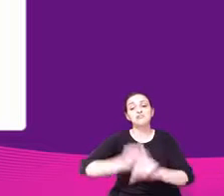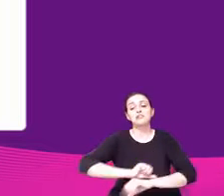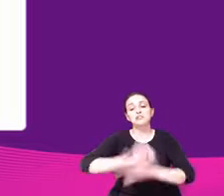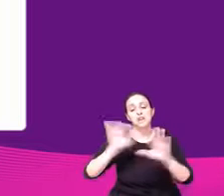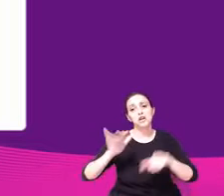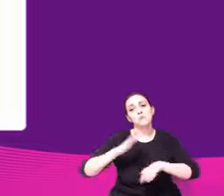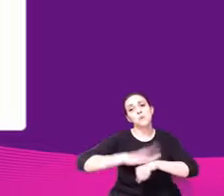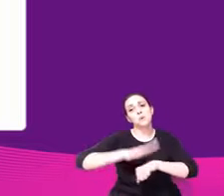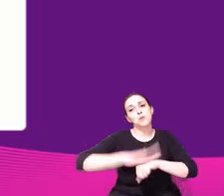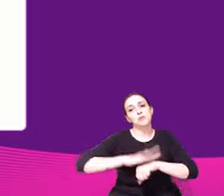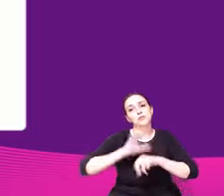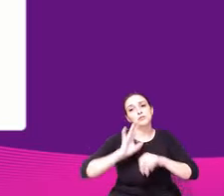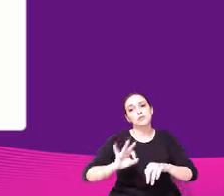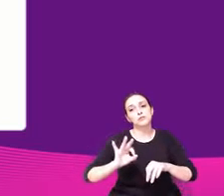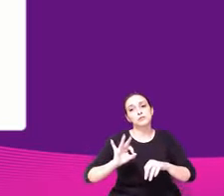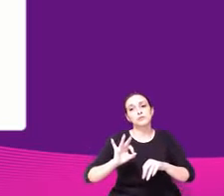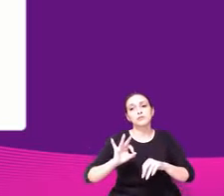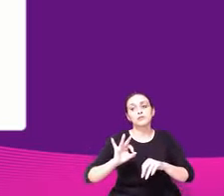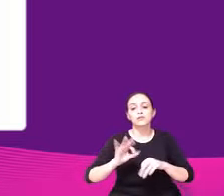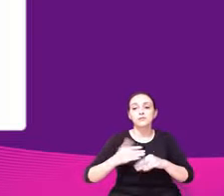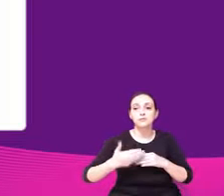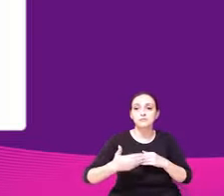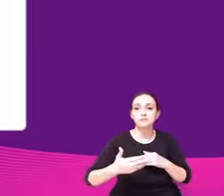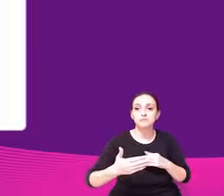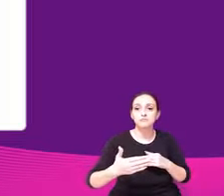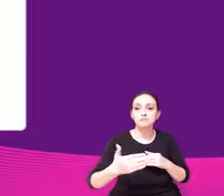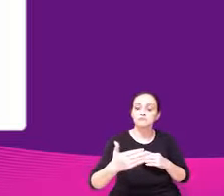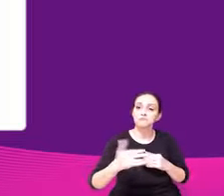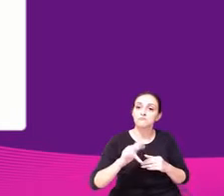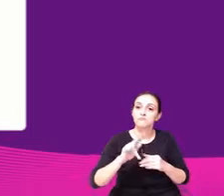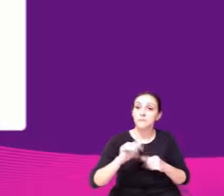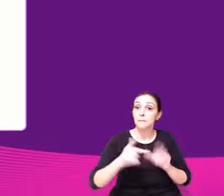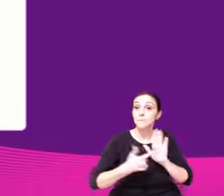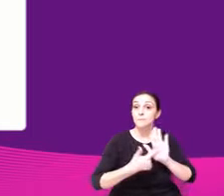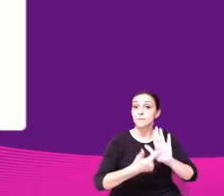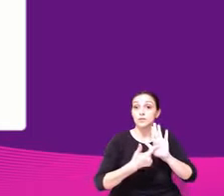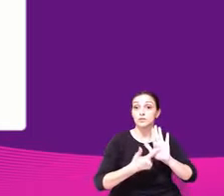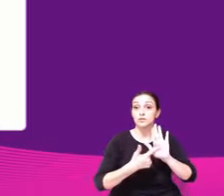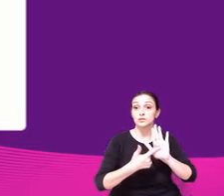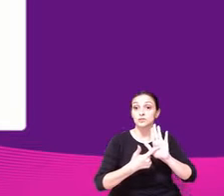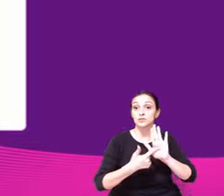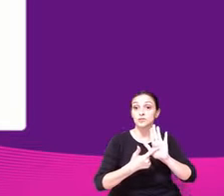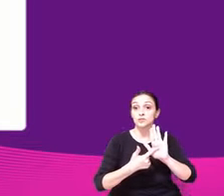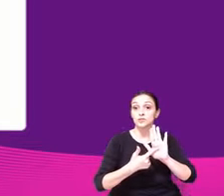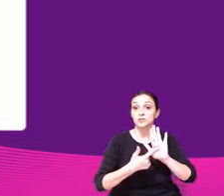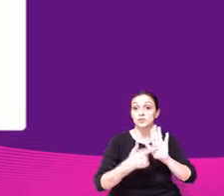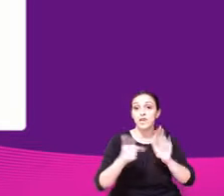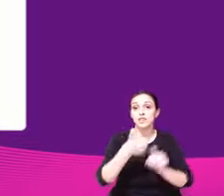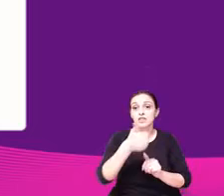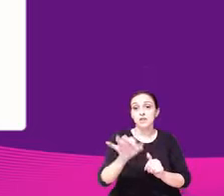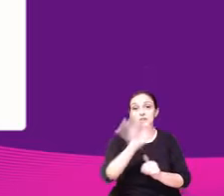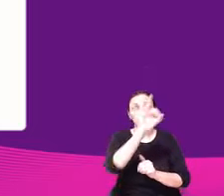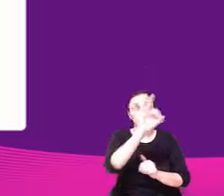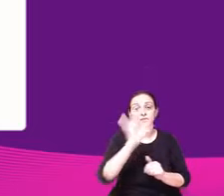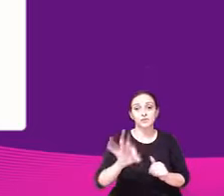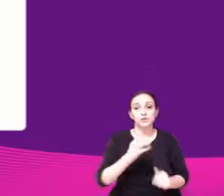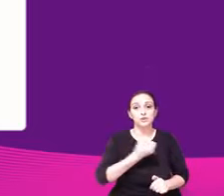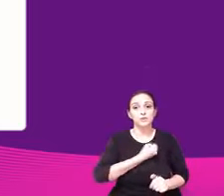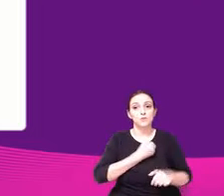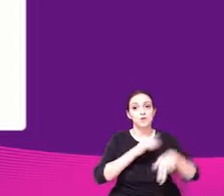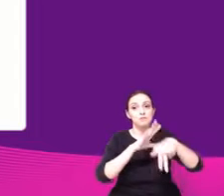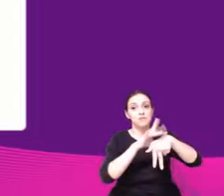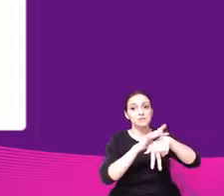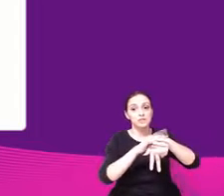momento, né, aquele gráfico da América Latina que mostra que cada ano aumenta em 10% o número de pacientes dialisando